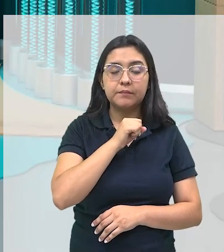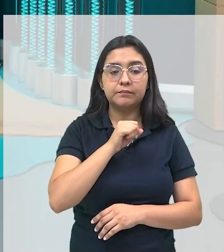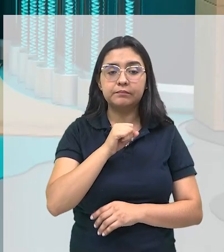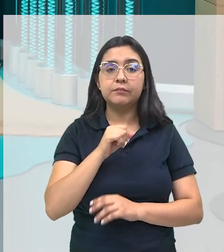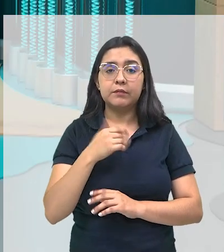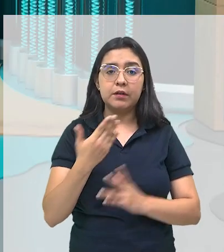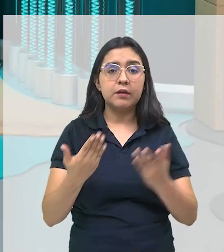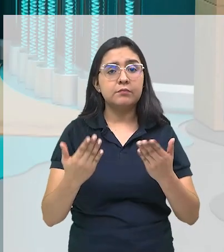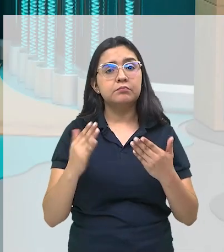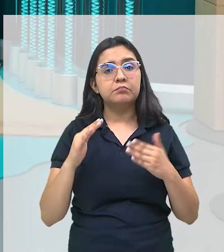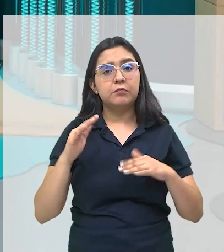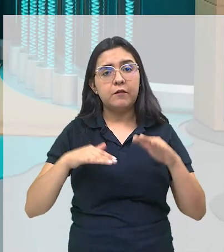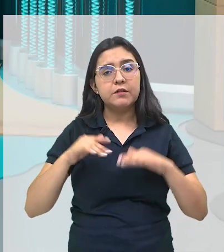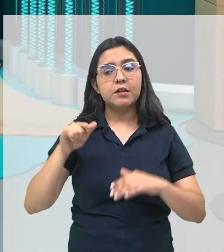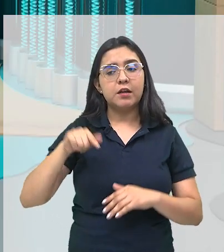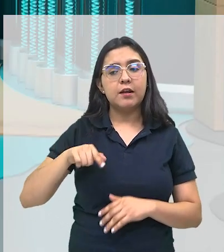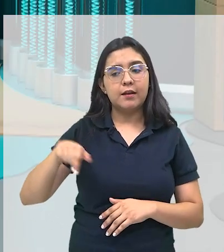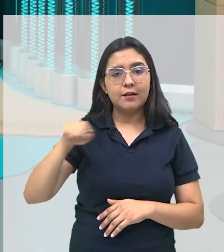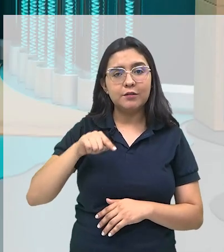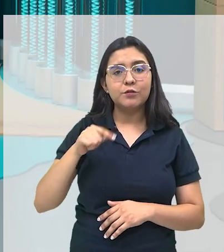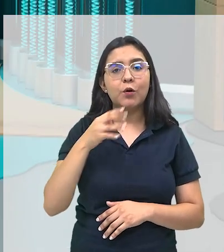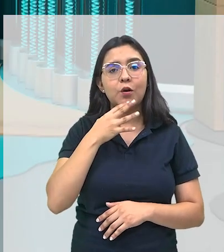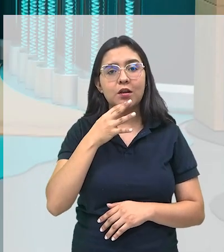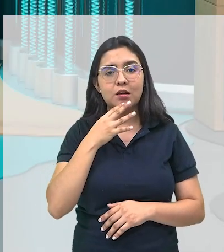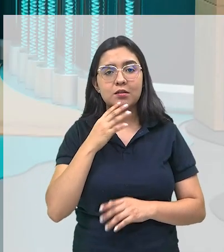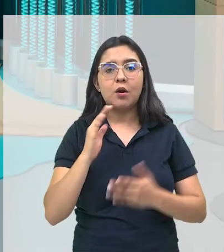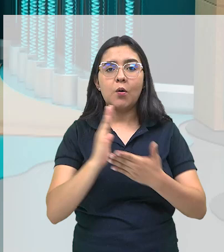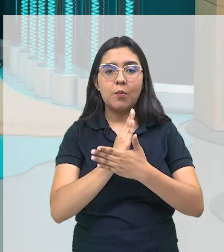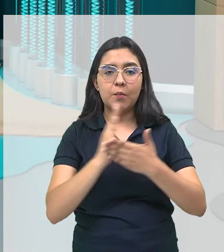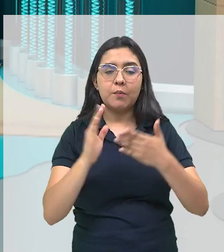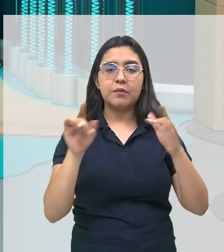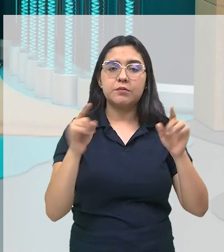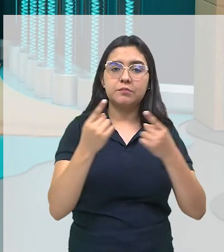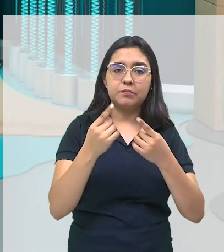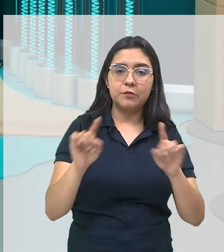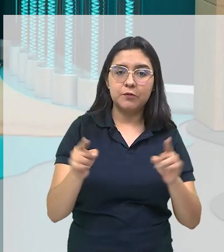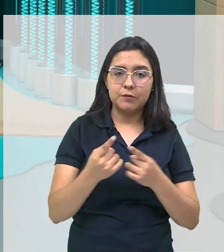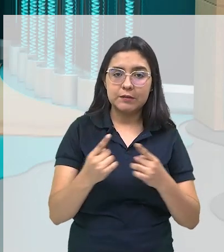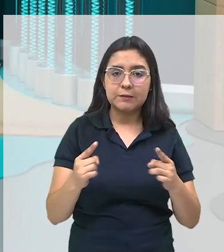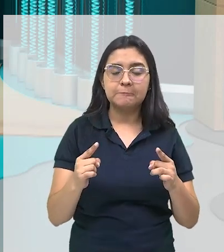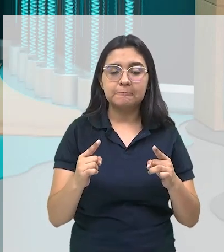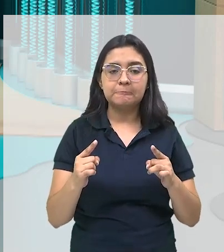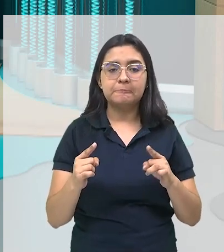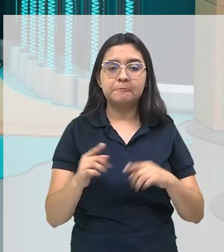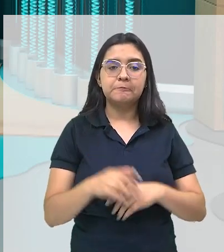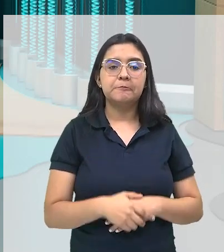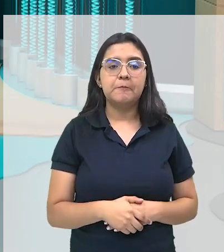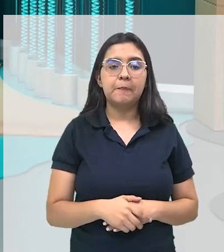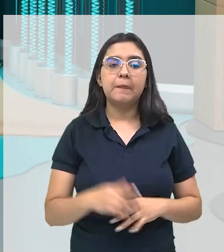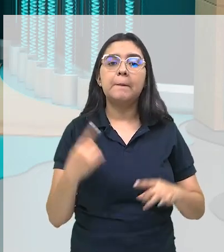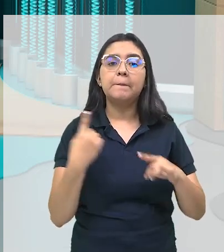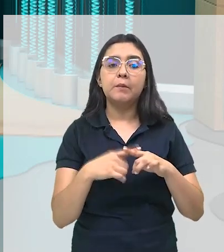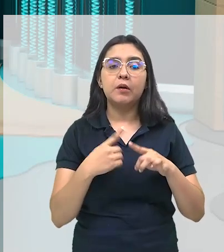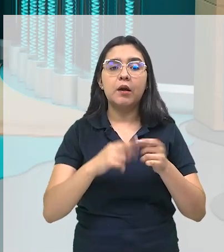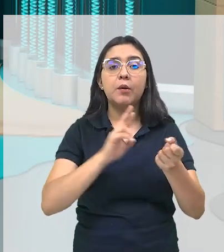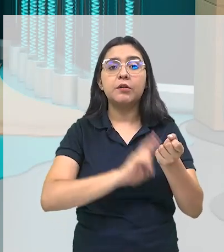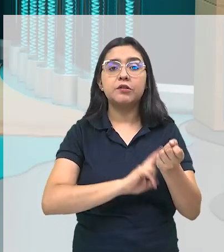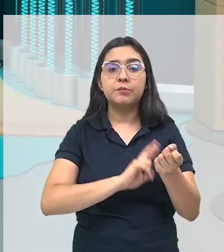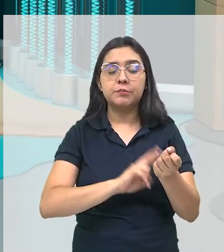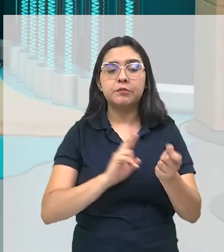bolero, eles talvez até saibam músicas, cantem músicas para vocês aí nesse ritmo, né? Porque é um ritmo